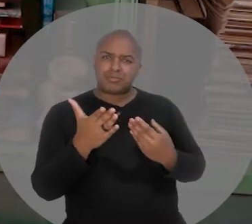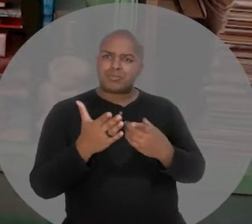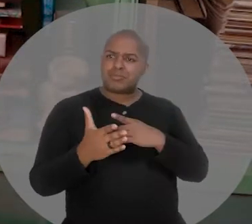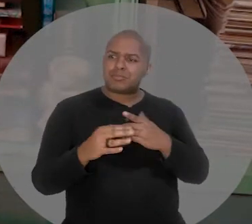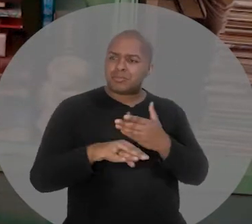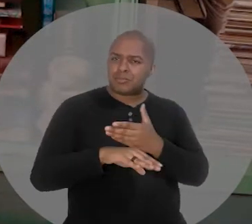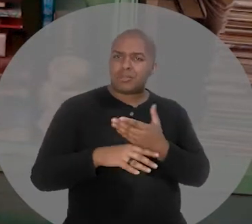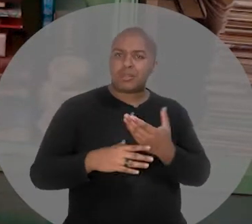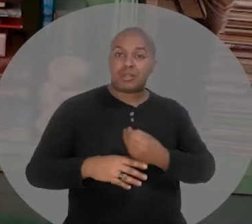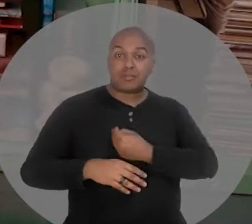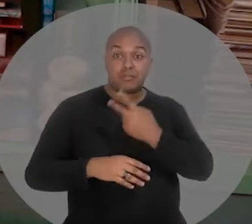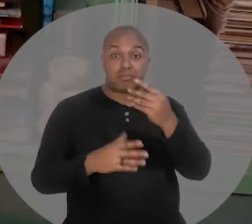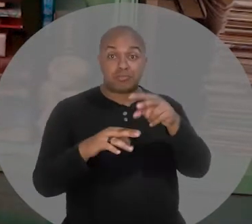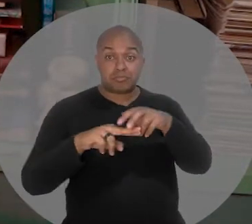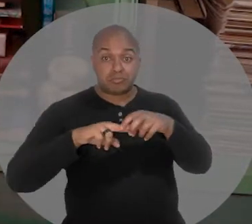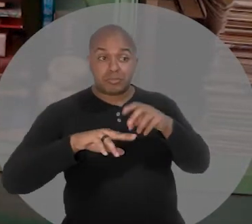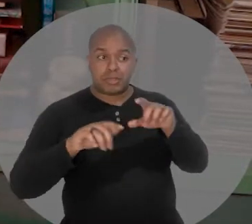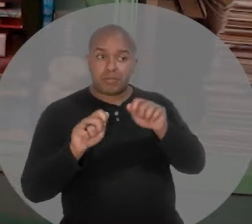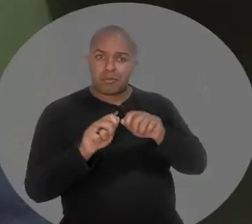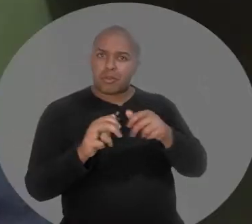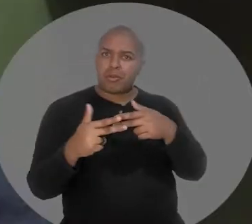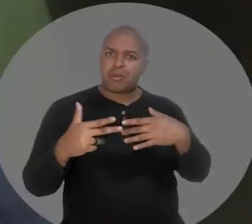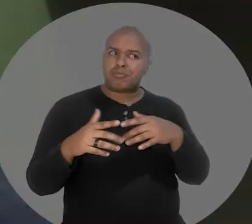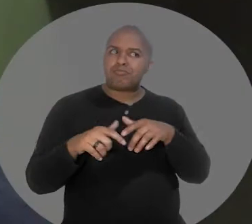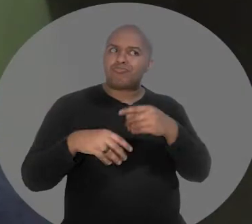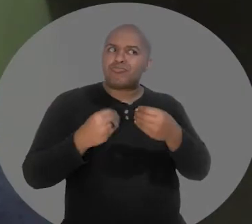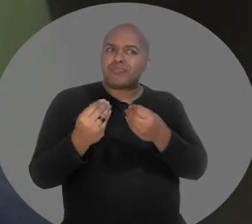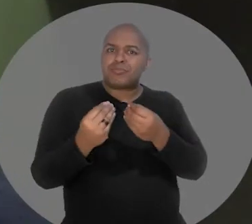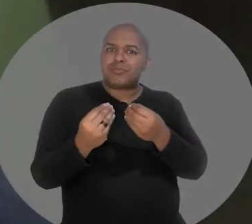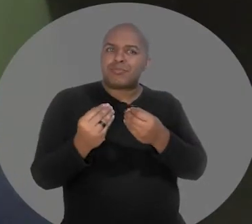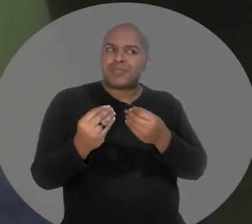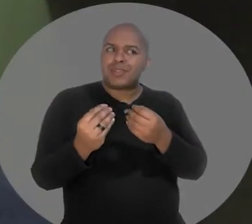presente. Então, acho que por isso que fez